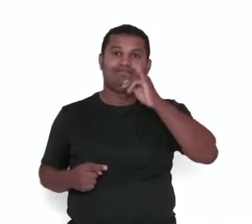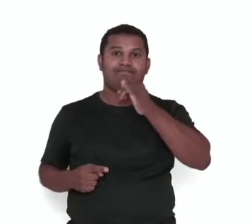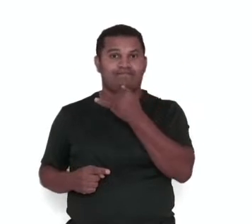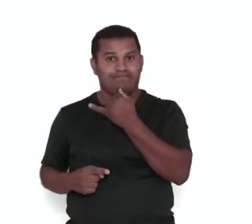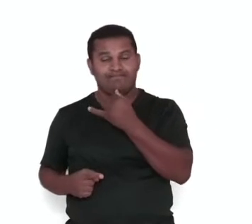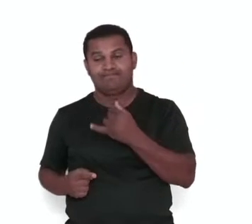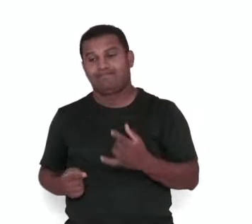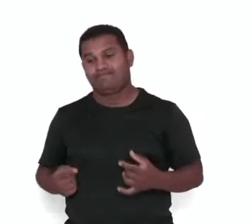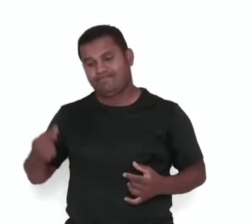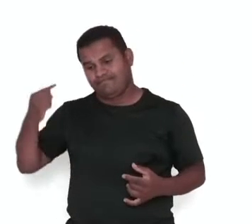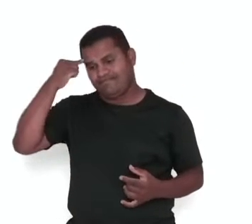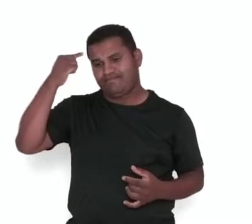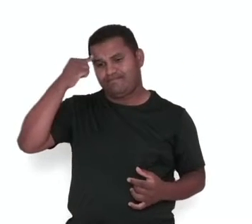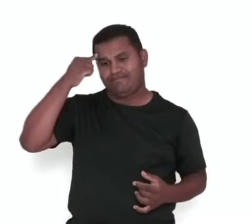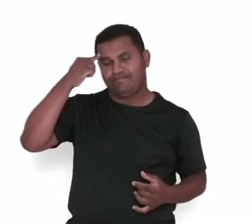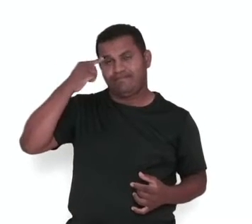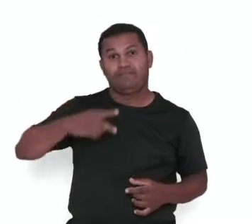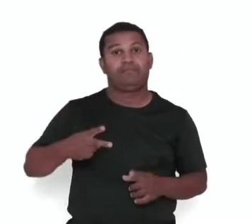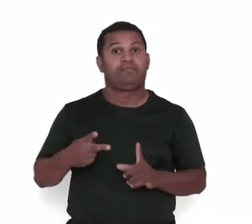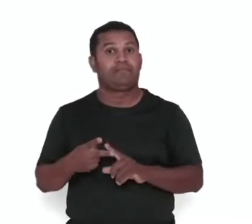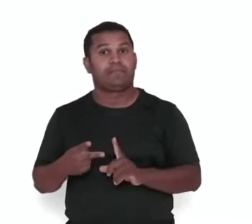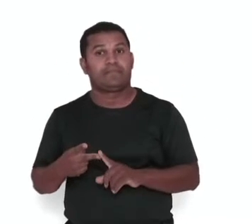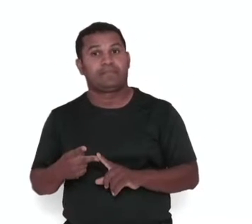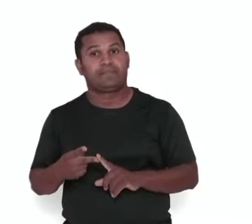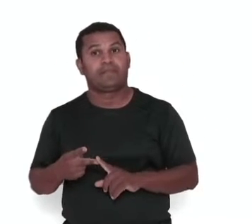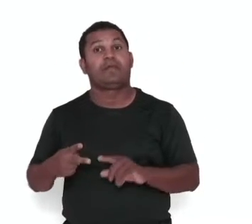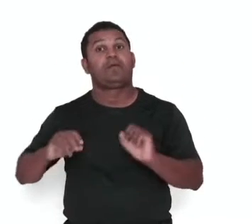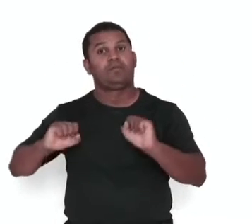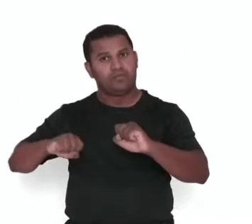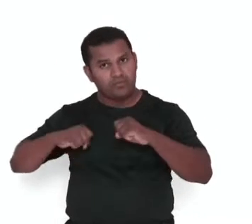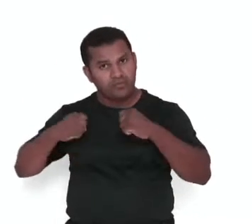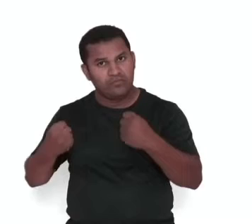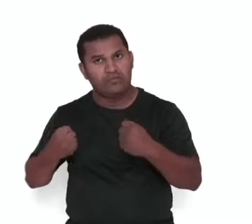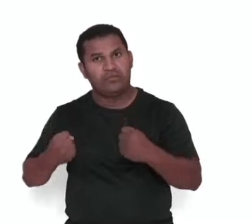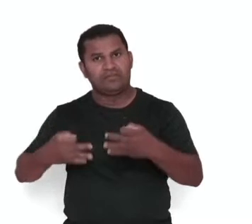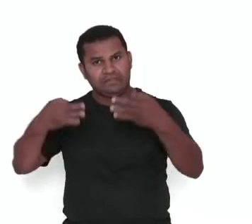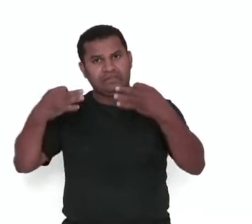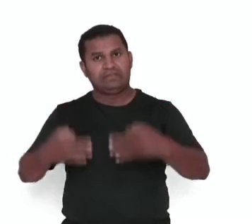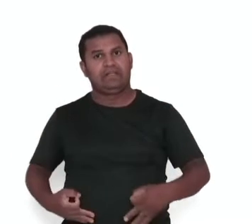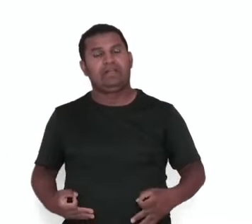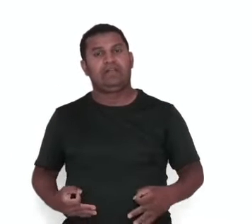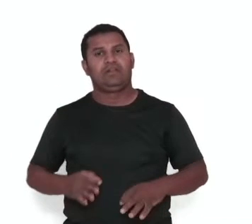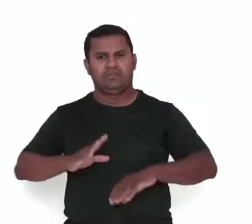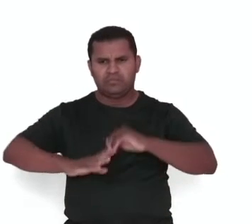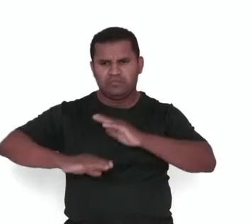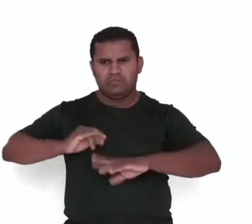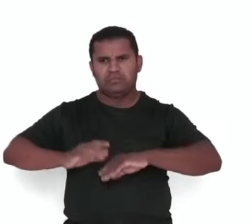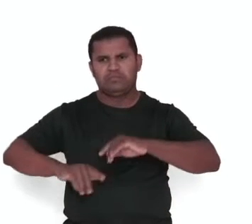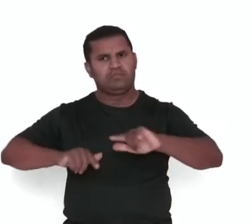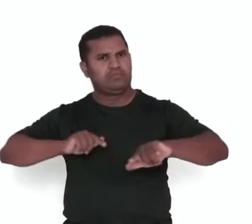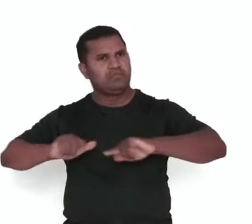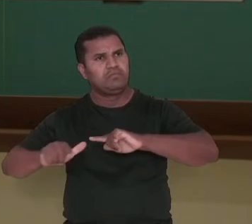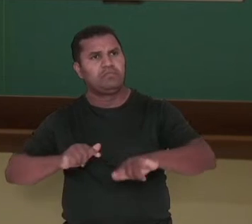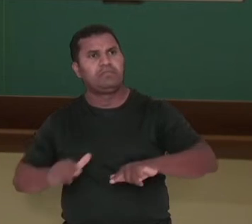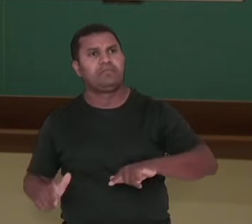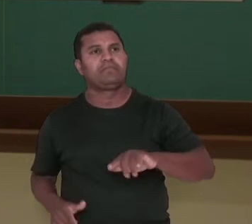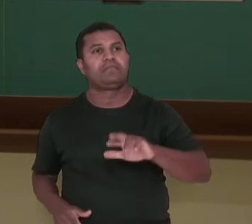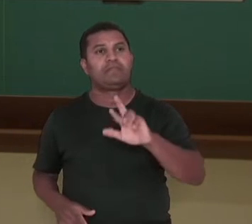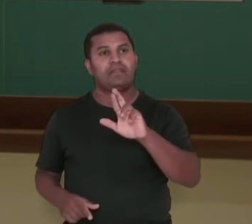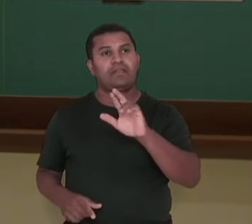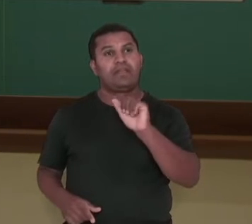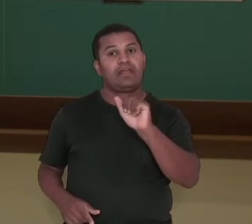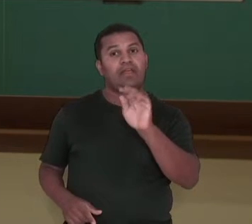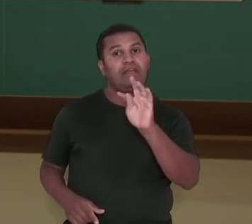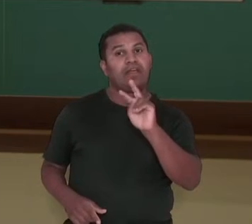né? Vamos tentar analisar essas posturas. Elas são mais proativas ou mais reativas? Eu vou contar para